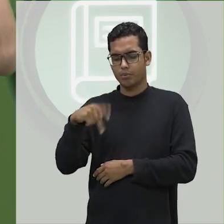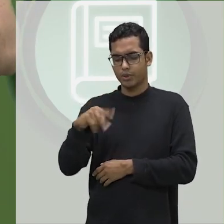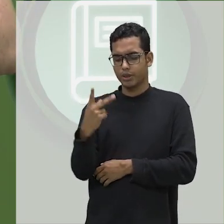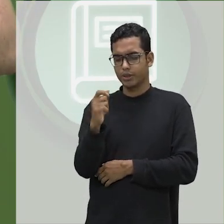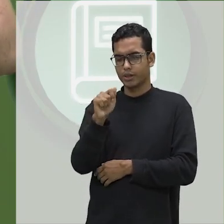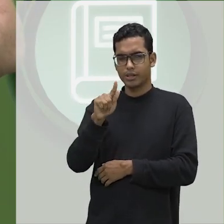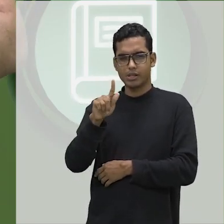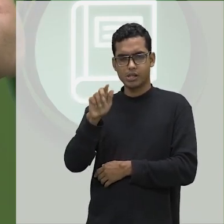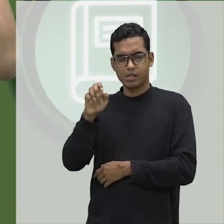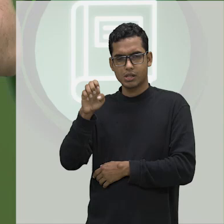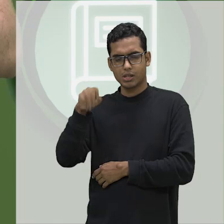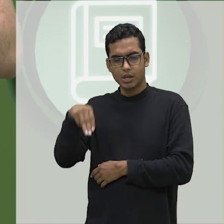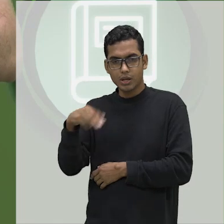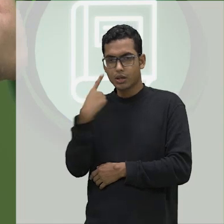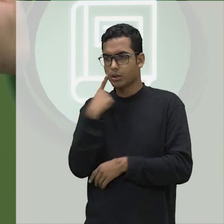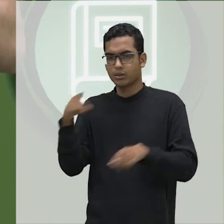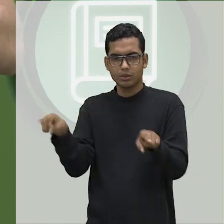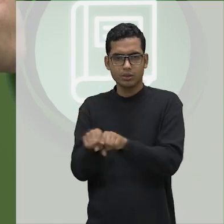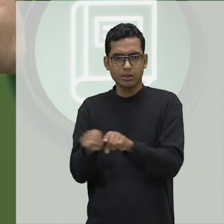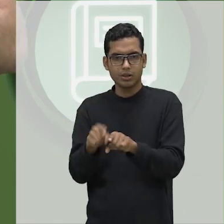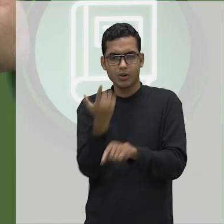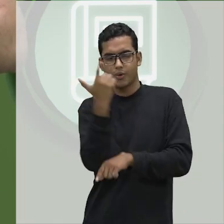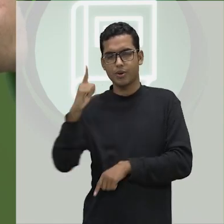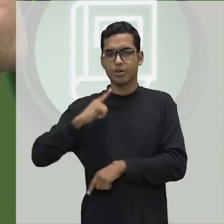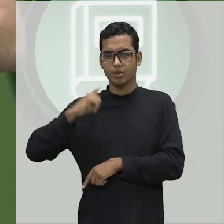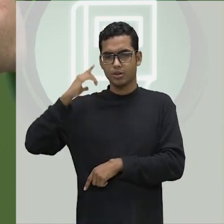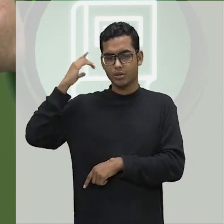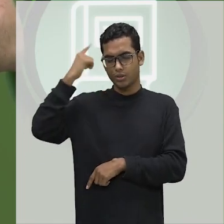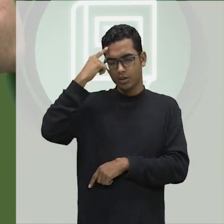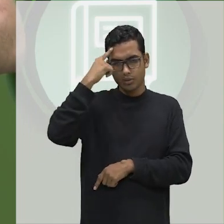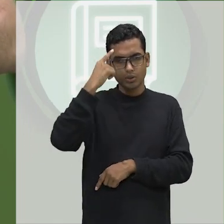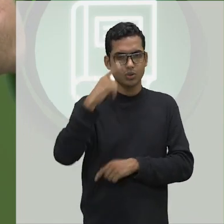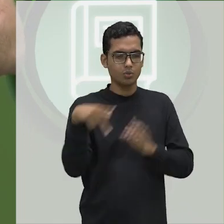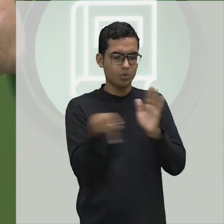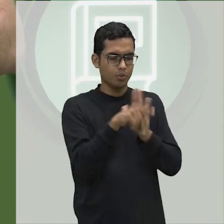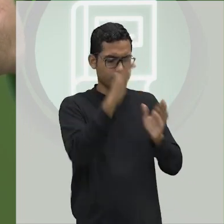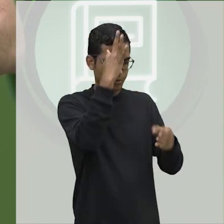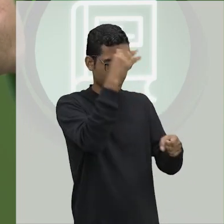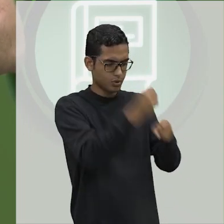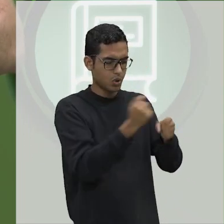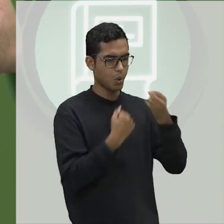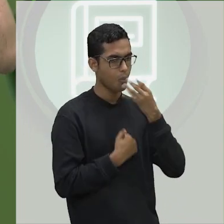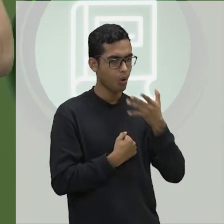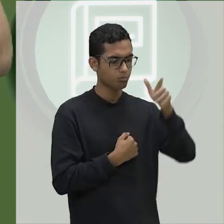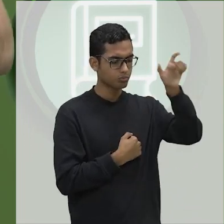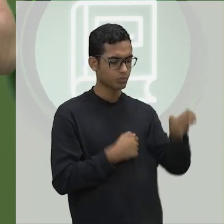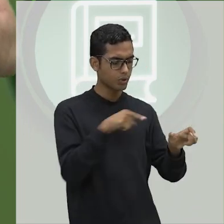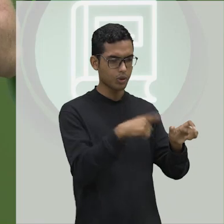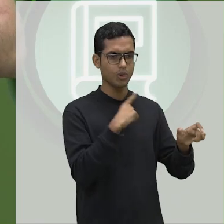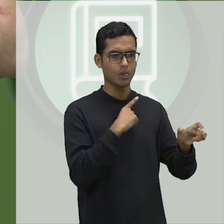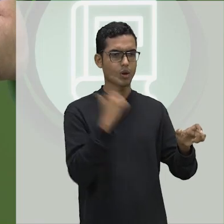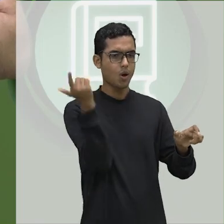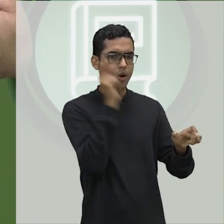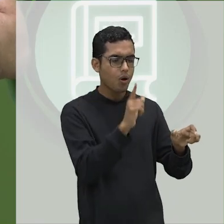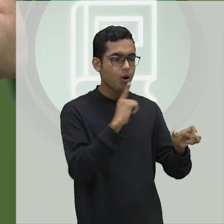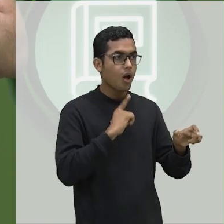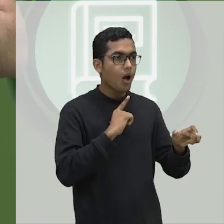interpretação, a do físico Bohm, ele já colocou ali uma interpretação mais